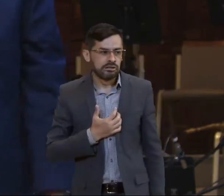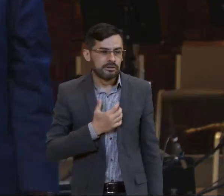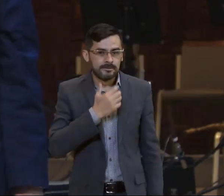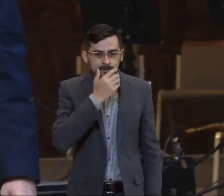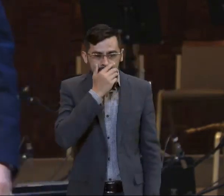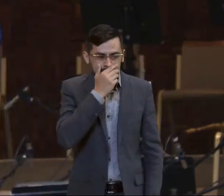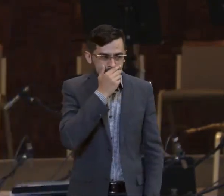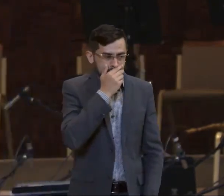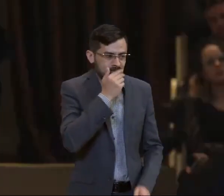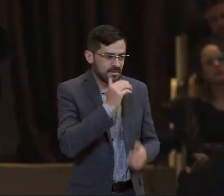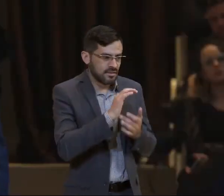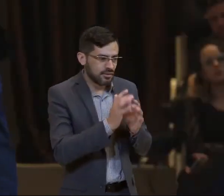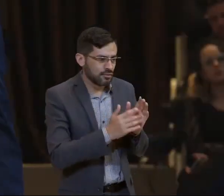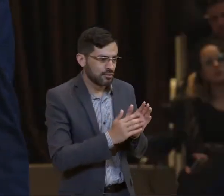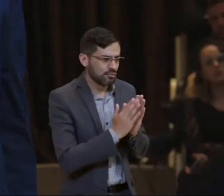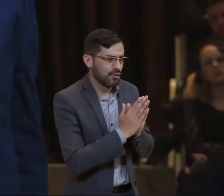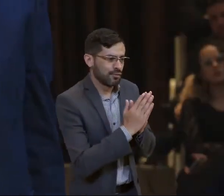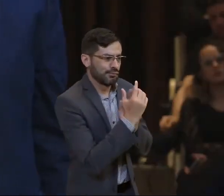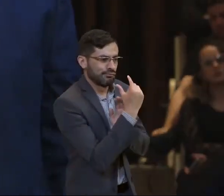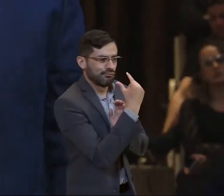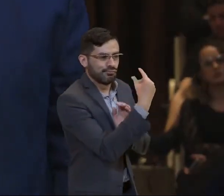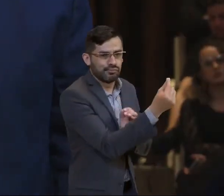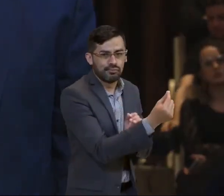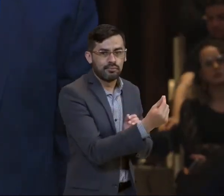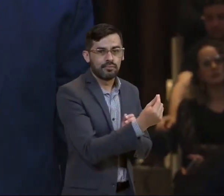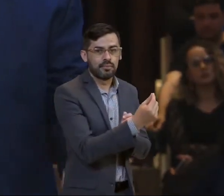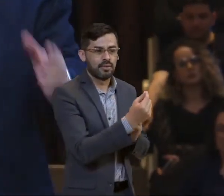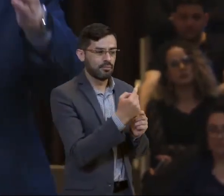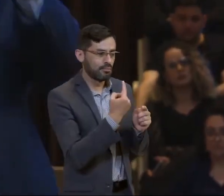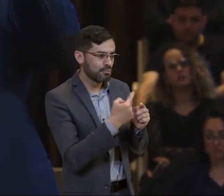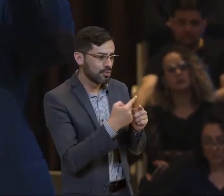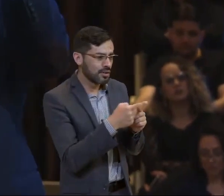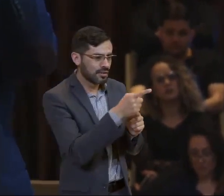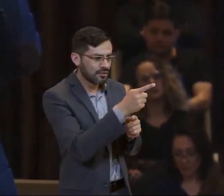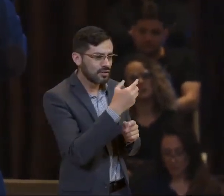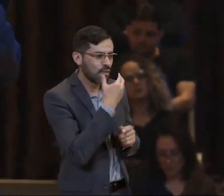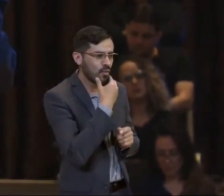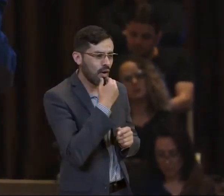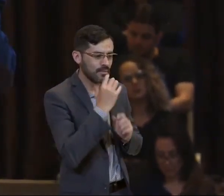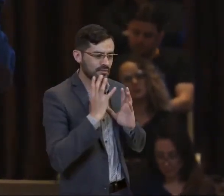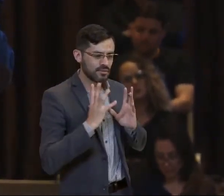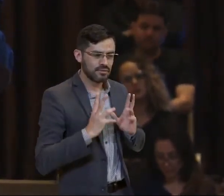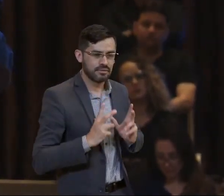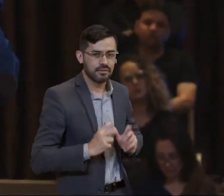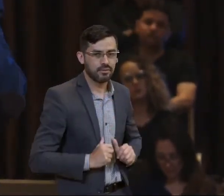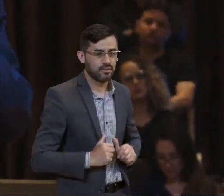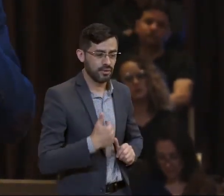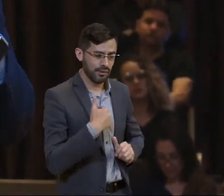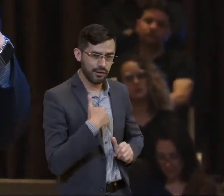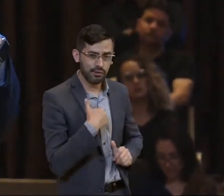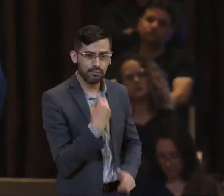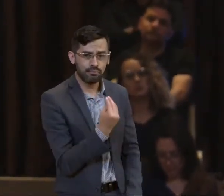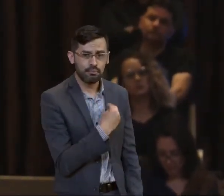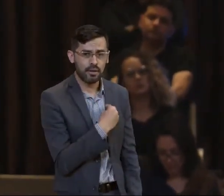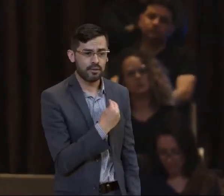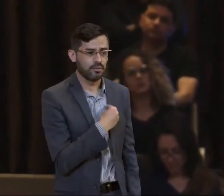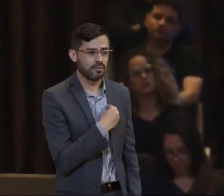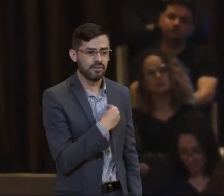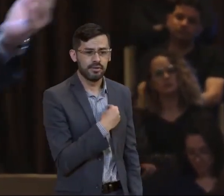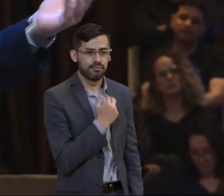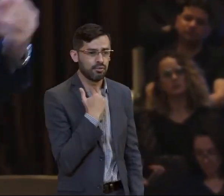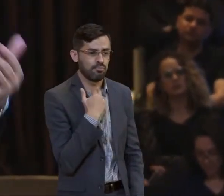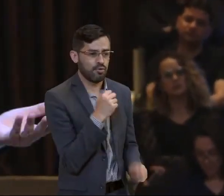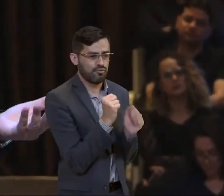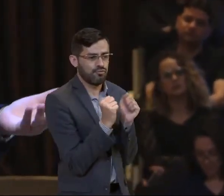e diz assim: Jesus, vá embora, por favor, porque o Senhor é um homem santo e eu sou um pecador, não